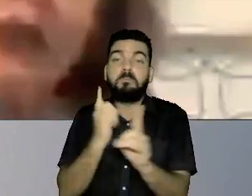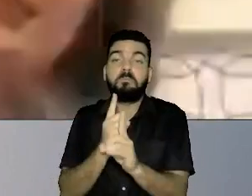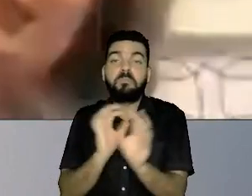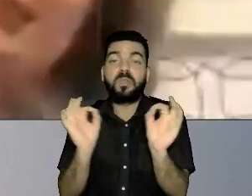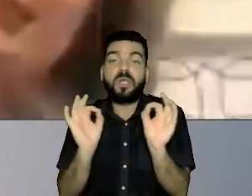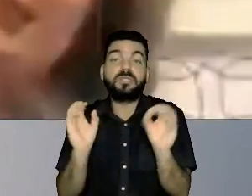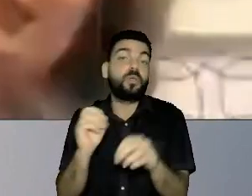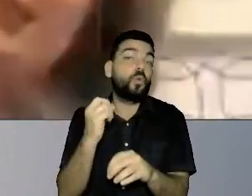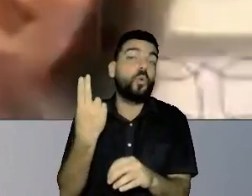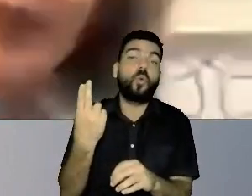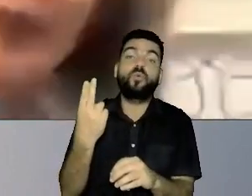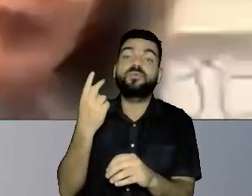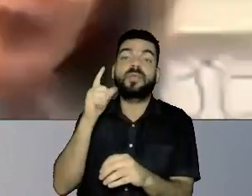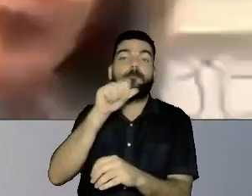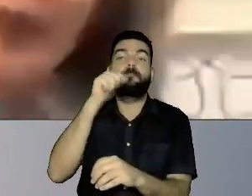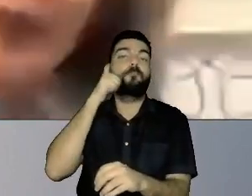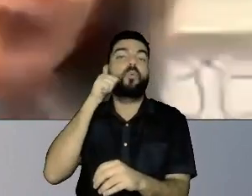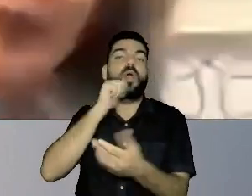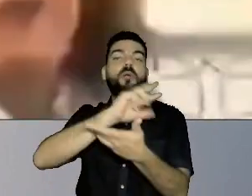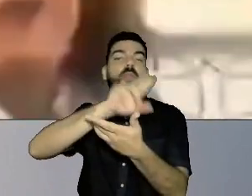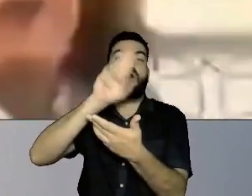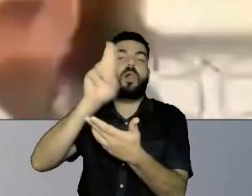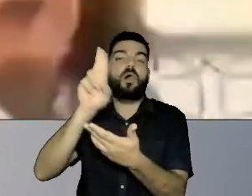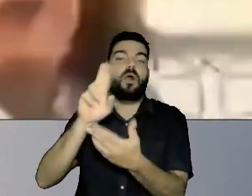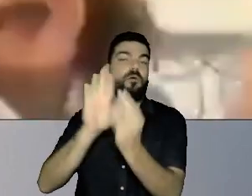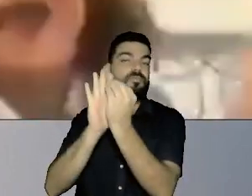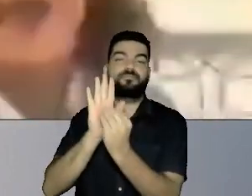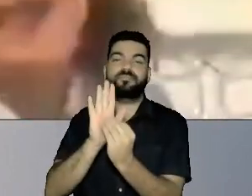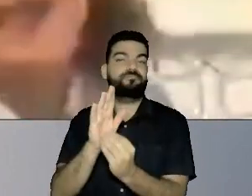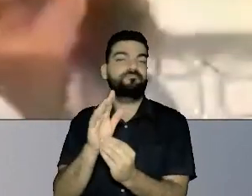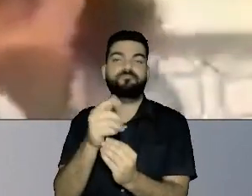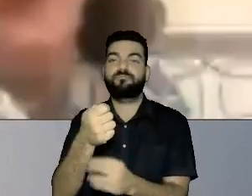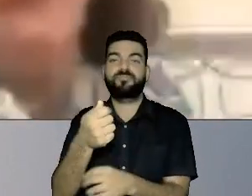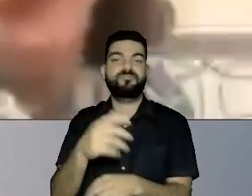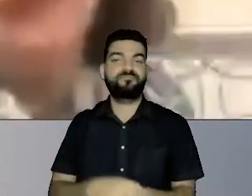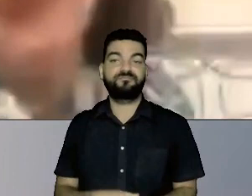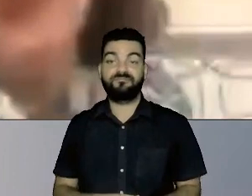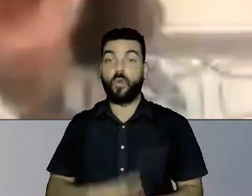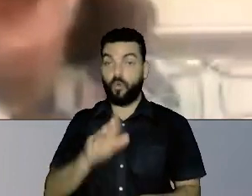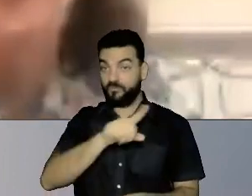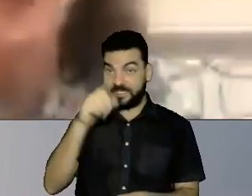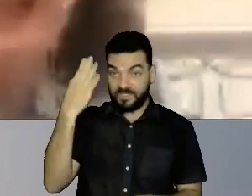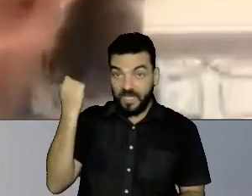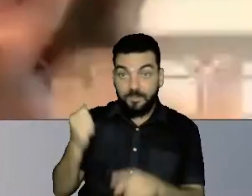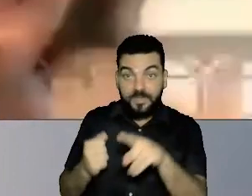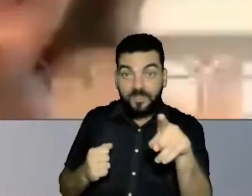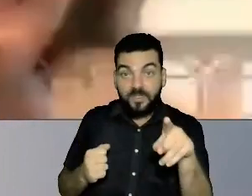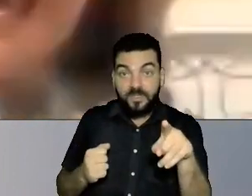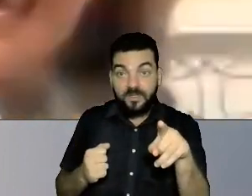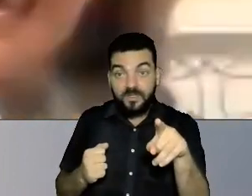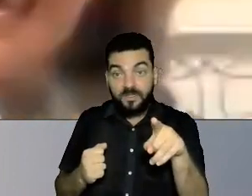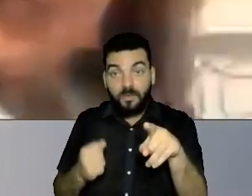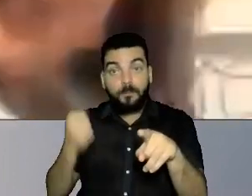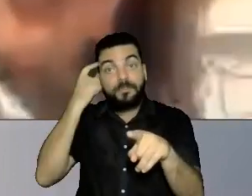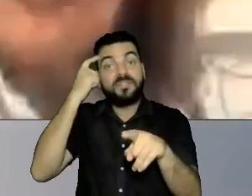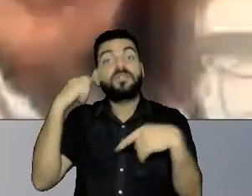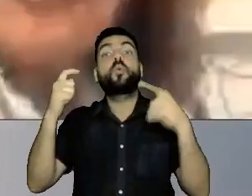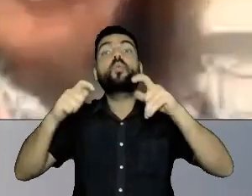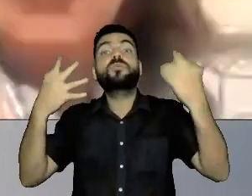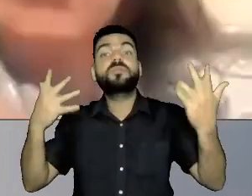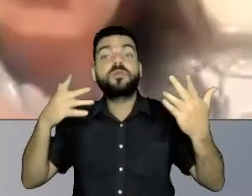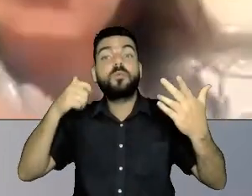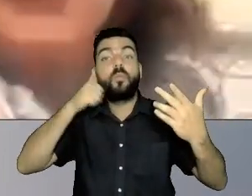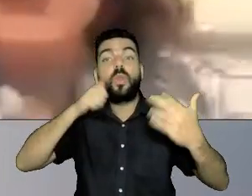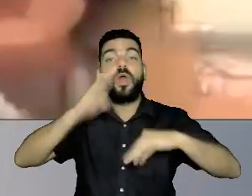enumerar muitas mulheres grafiteiras. E eu desafio até quem está assistindo a pensar em mulheres